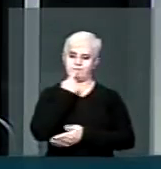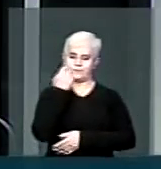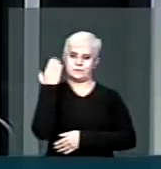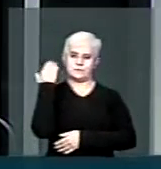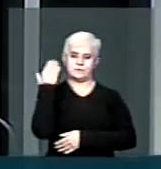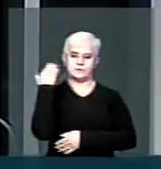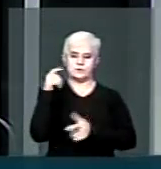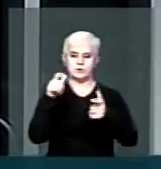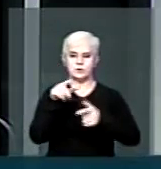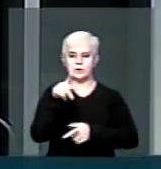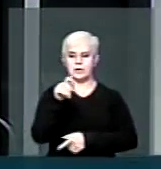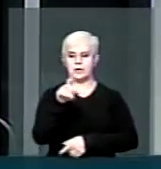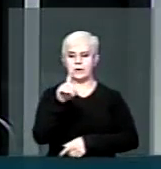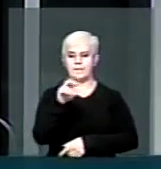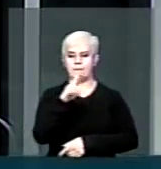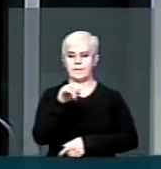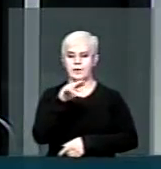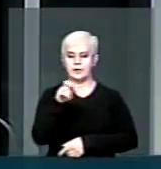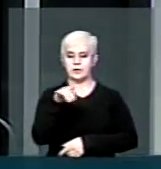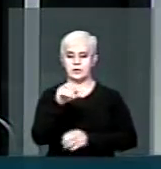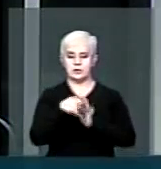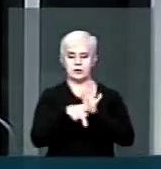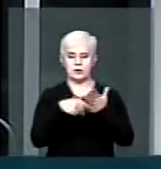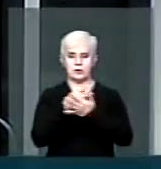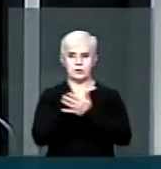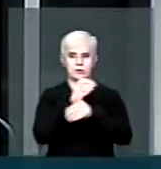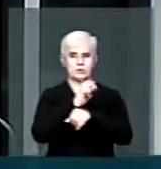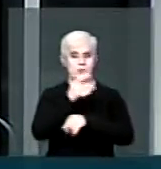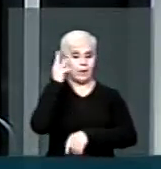de Pedrinhas, no Maranhão,